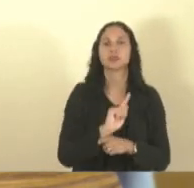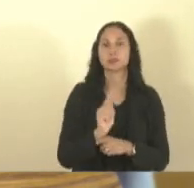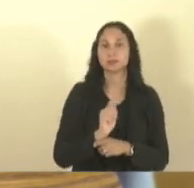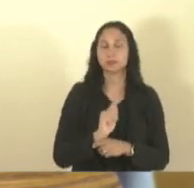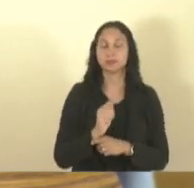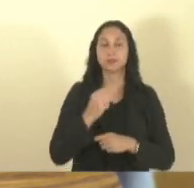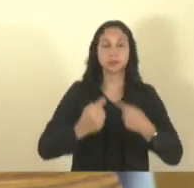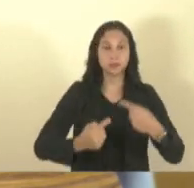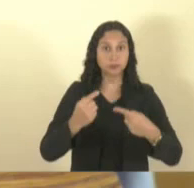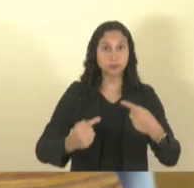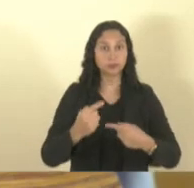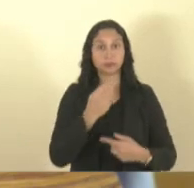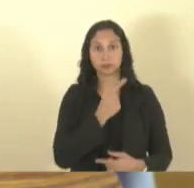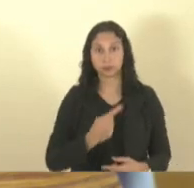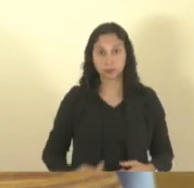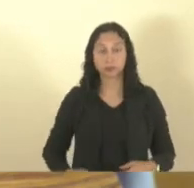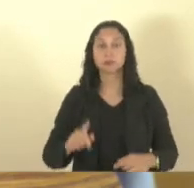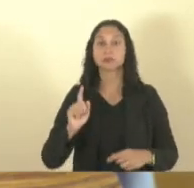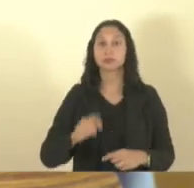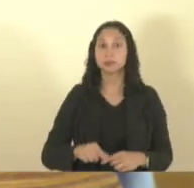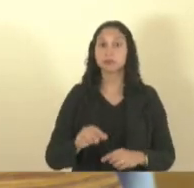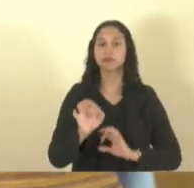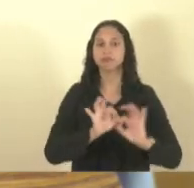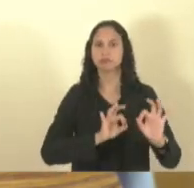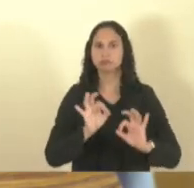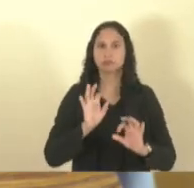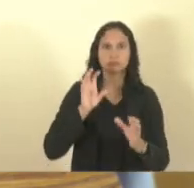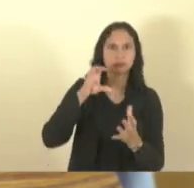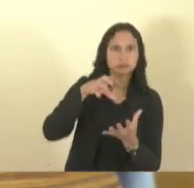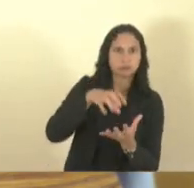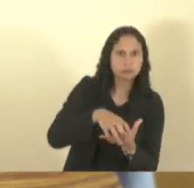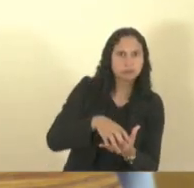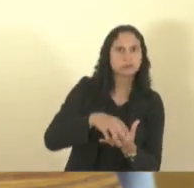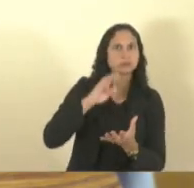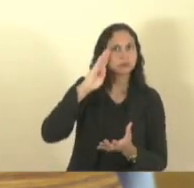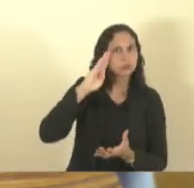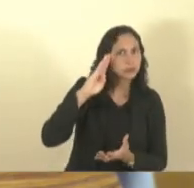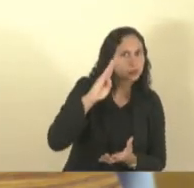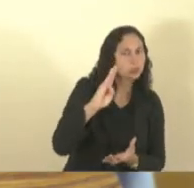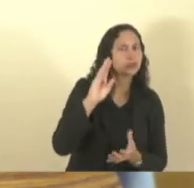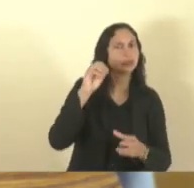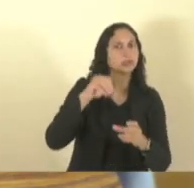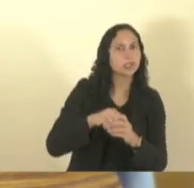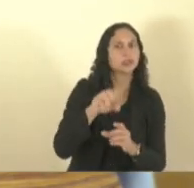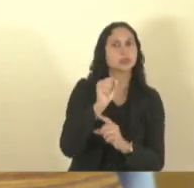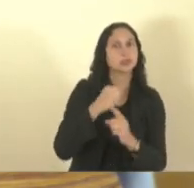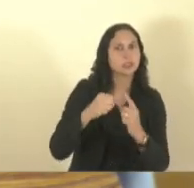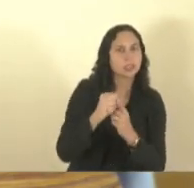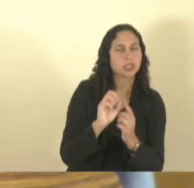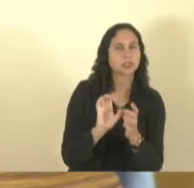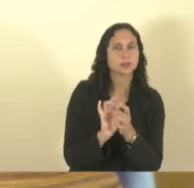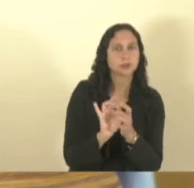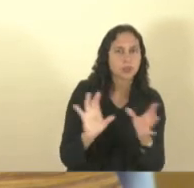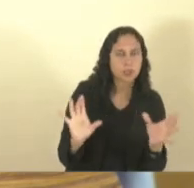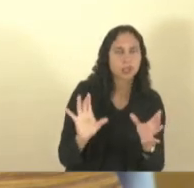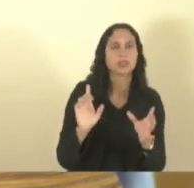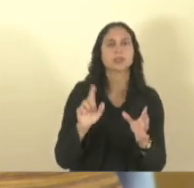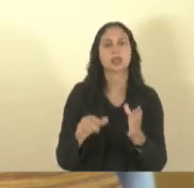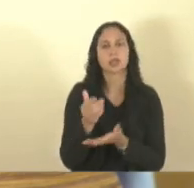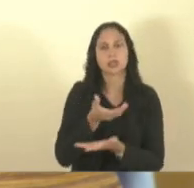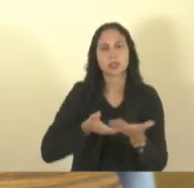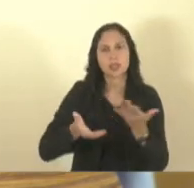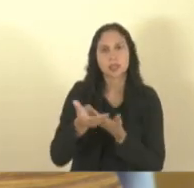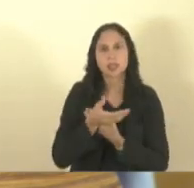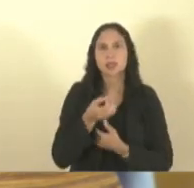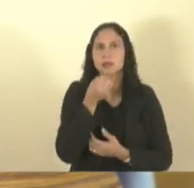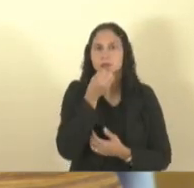por desempenhar um papel central na organização e no funcionamento de uma sociedade democrática, promovendo o bem comum e